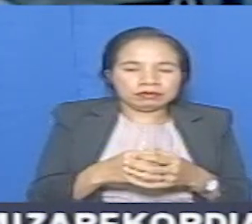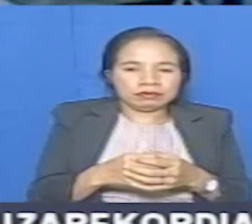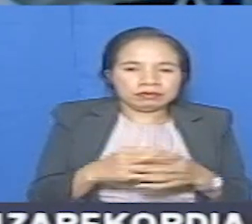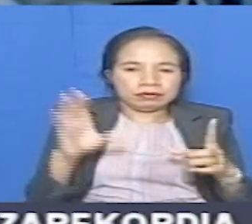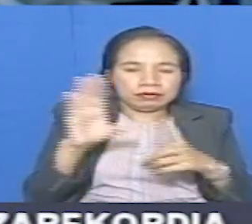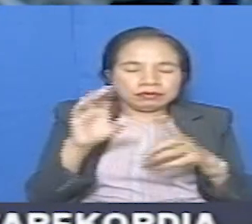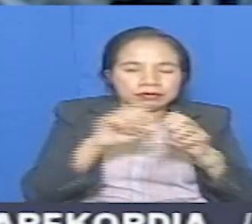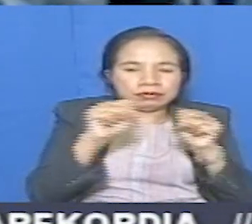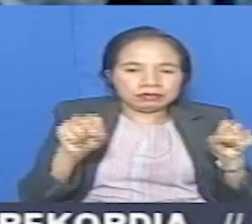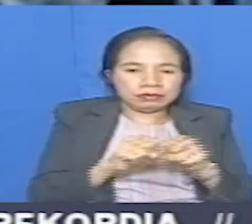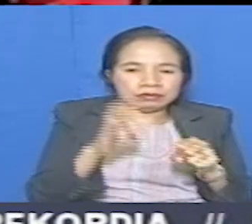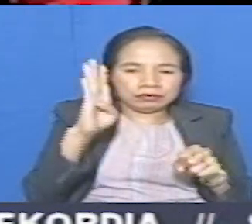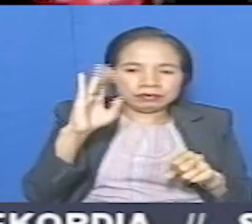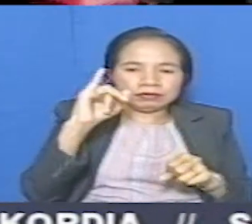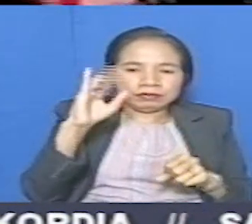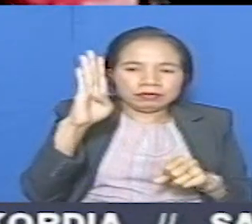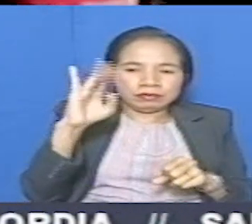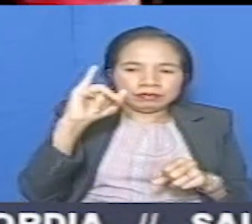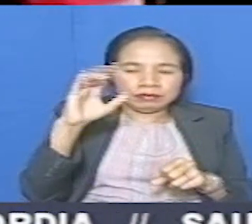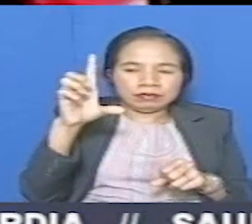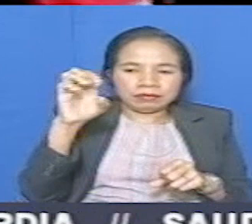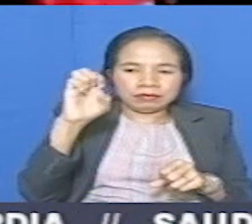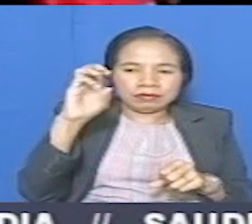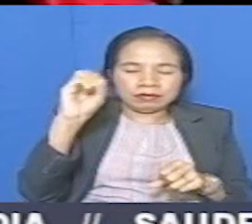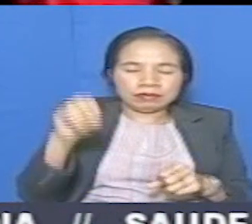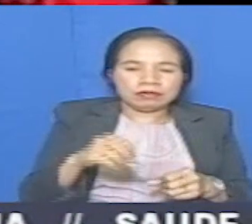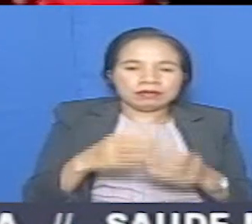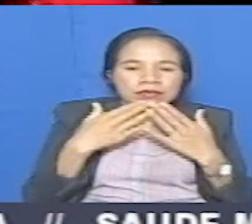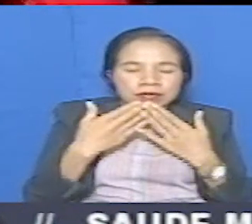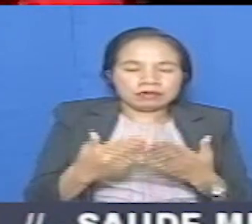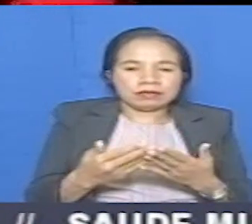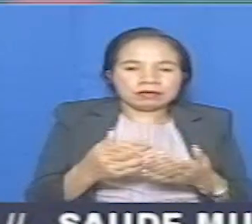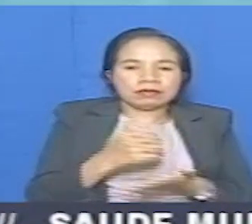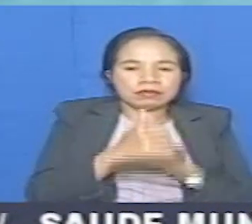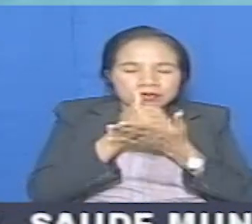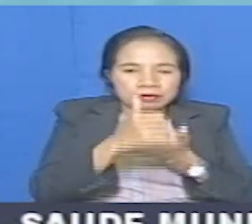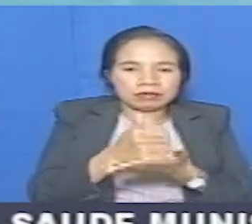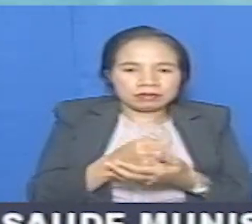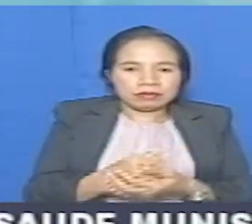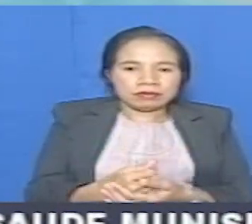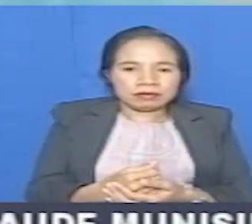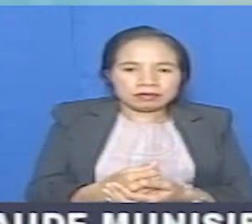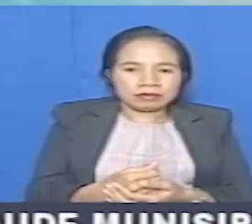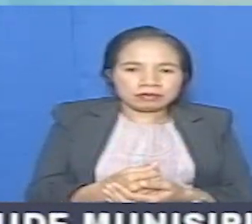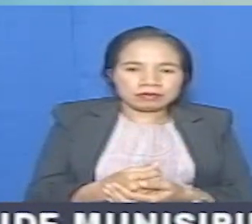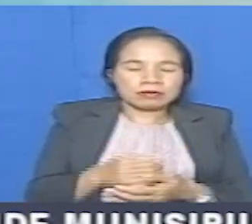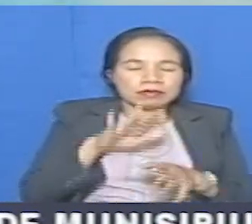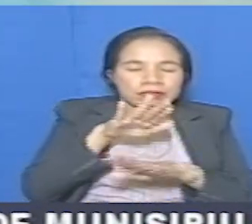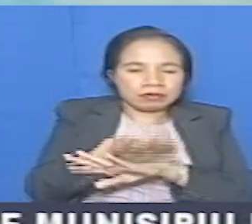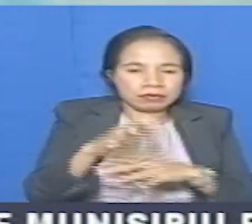Sefi do suku Bibileo Maria Odete do Zanzo Samaral agradece ba apoi hirakne. Mohin do kai